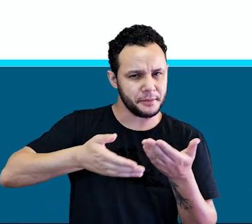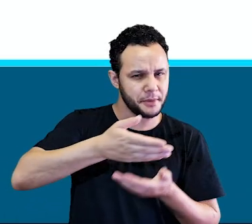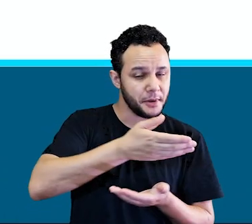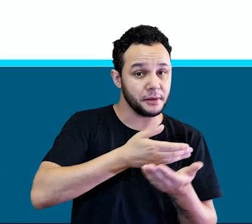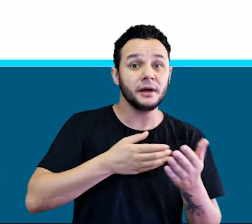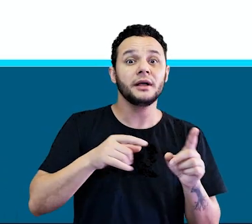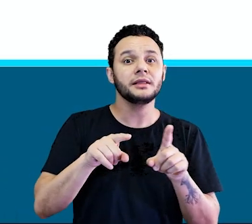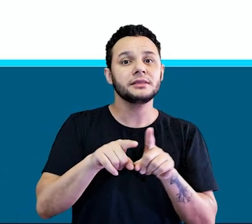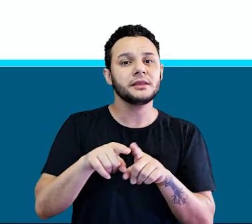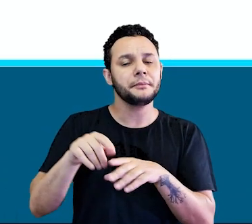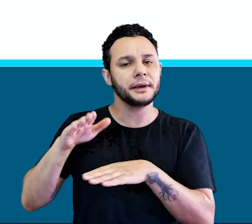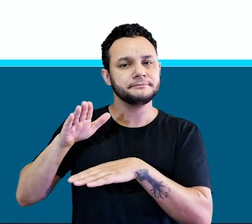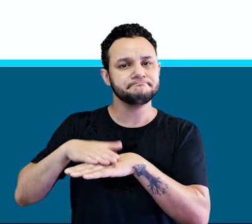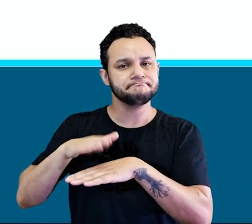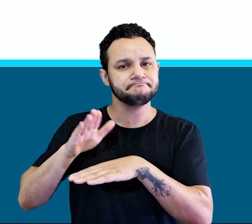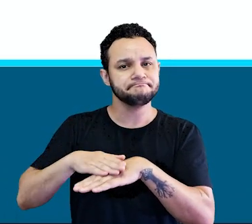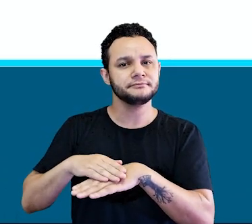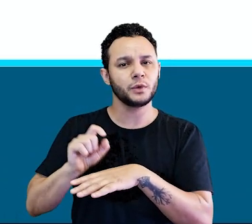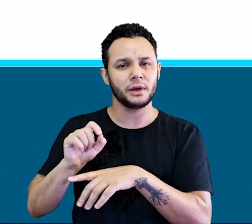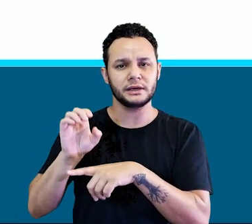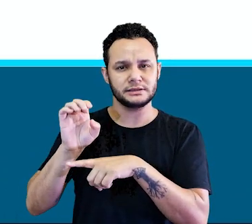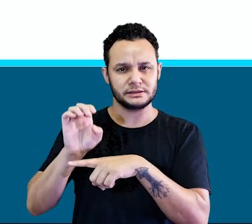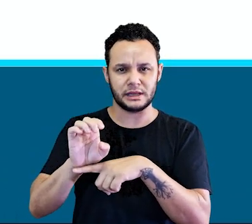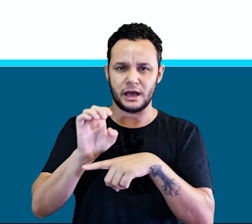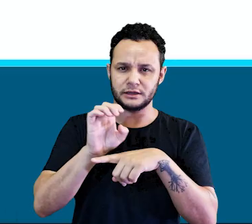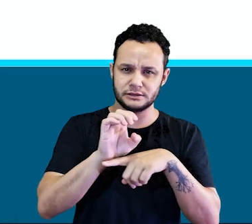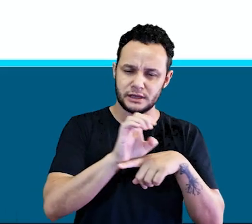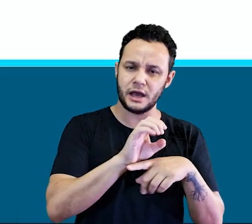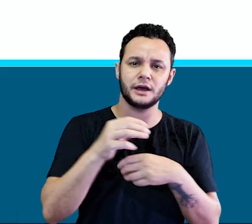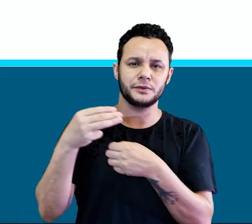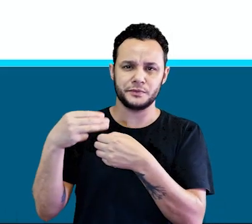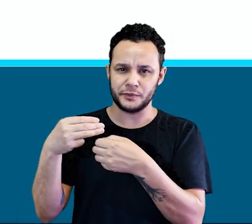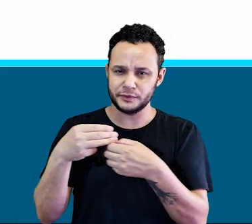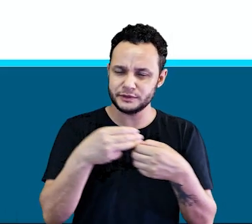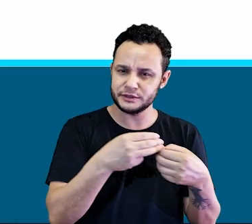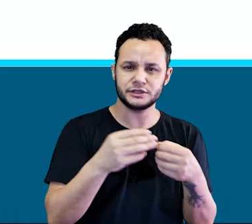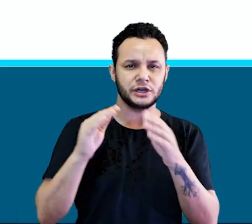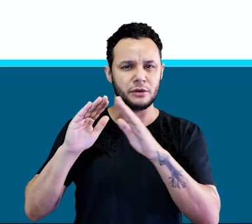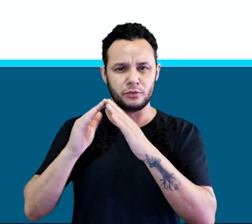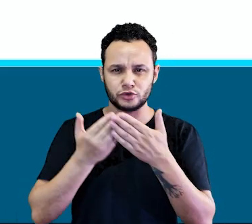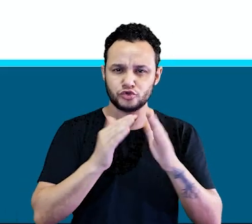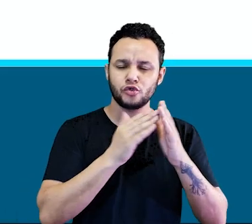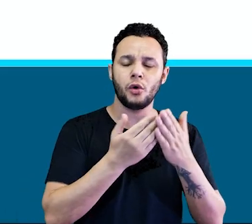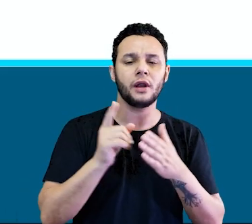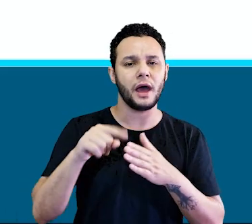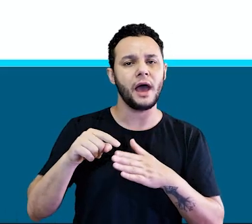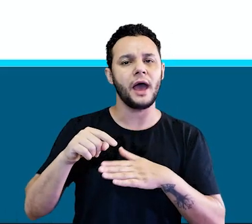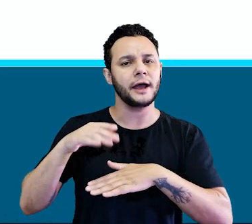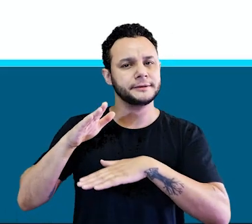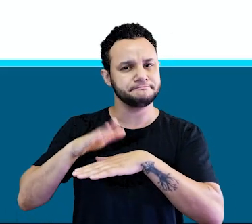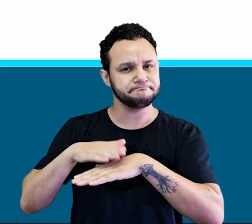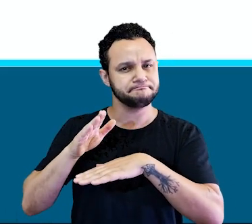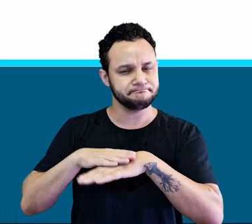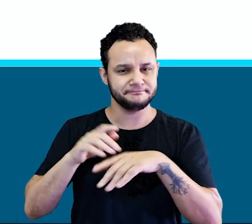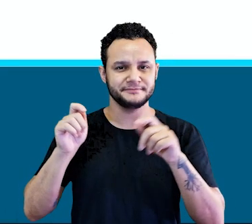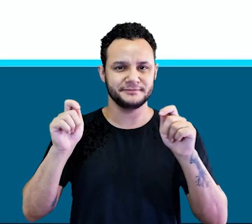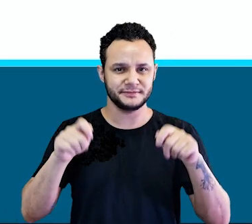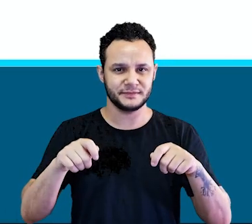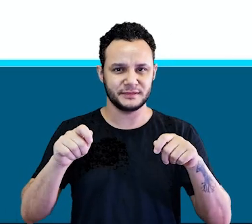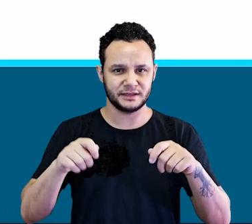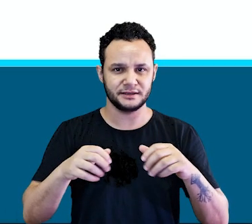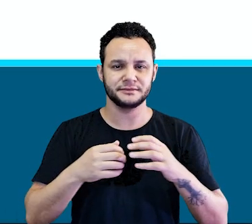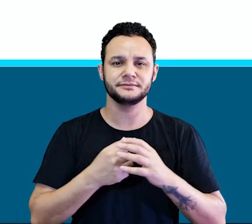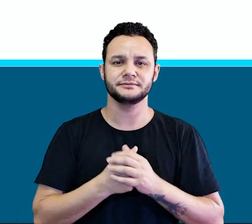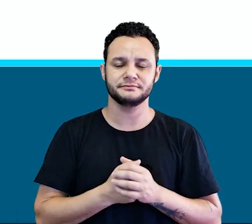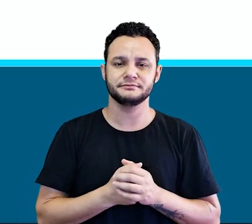participativa, mais autônoma dos estados, dos municípios e das escolas. Certo? Então,